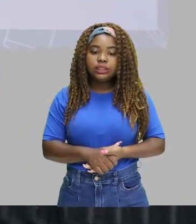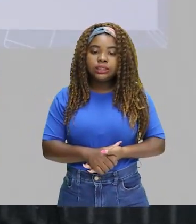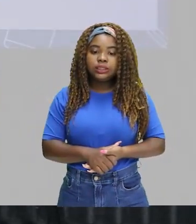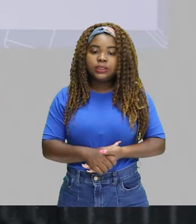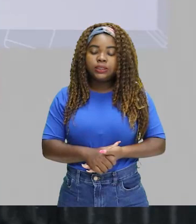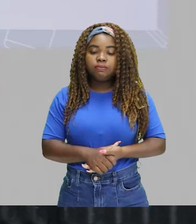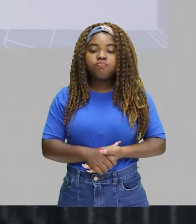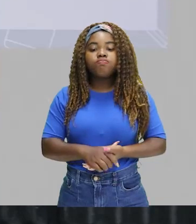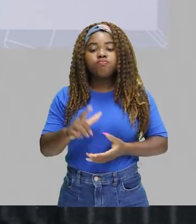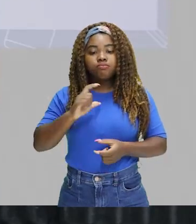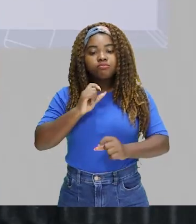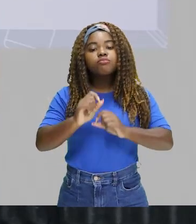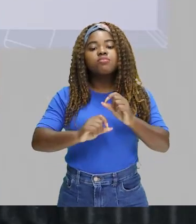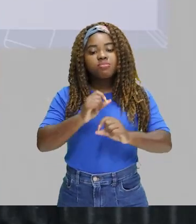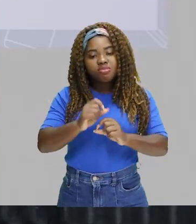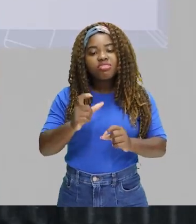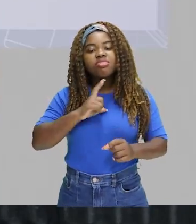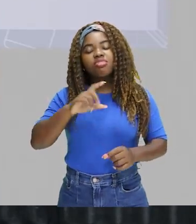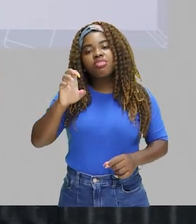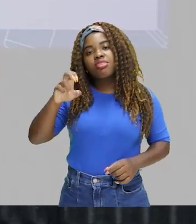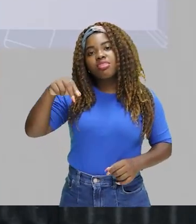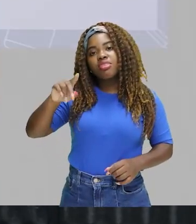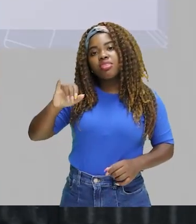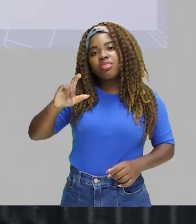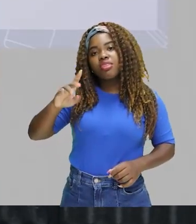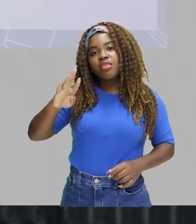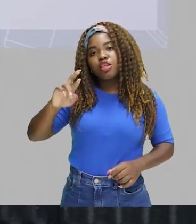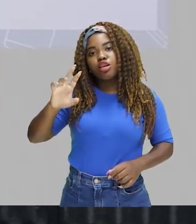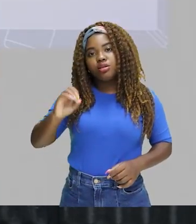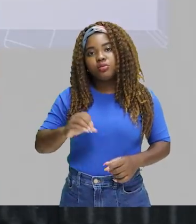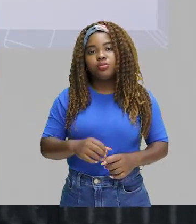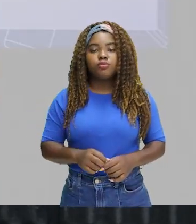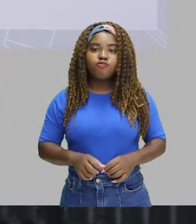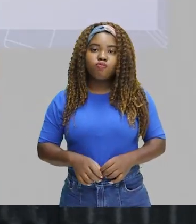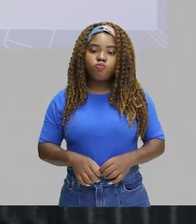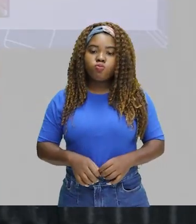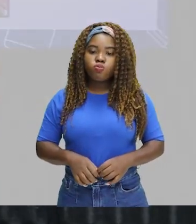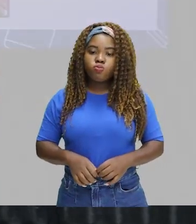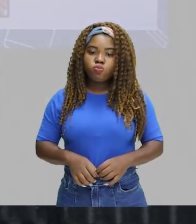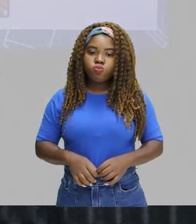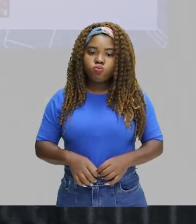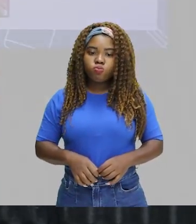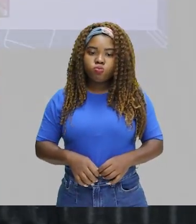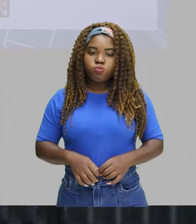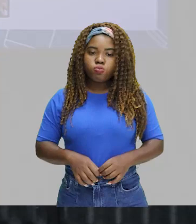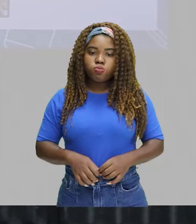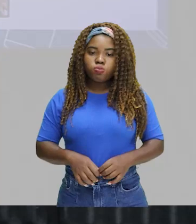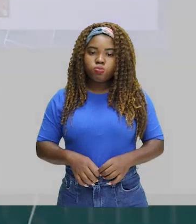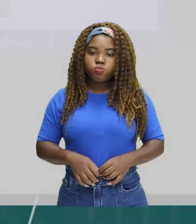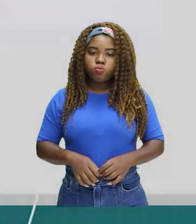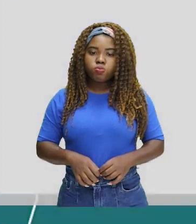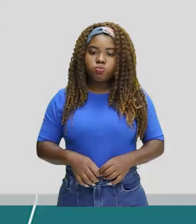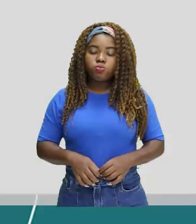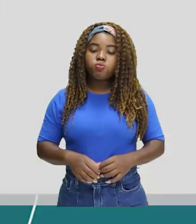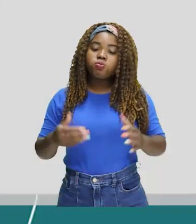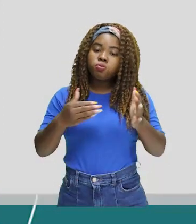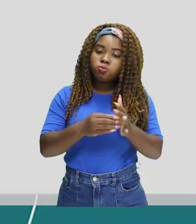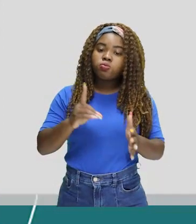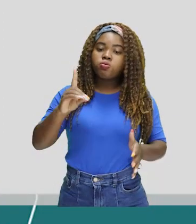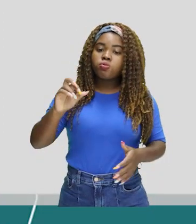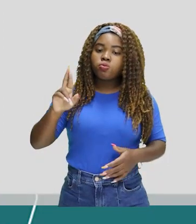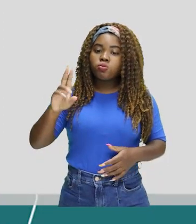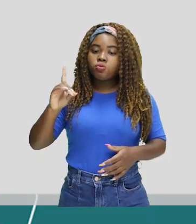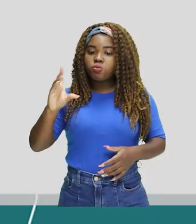de qualquer forma, buscar esse equilíbrio para manter-se ali dentro da área de lançamento. E por último, nós temos